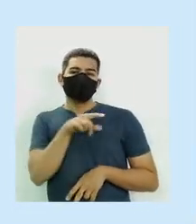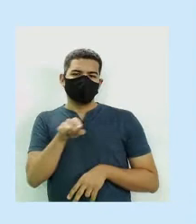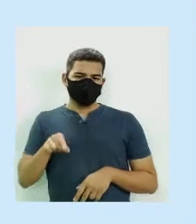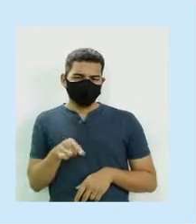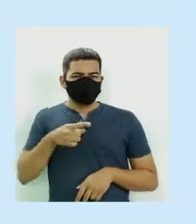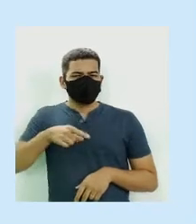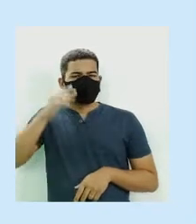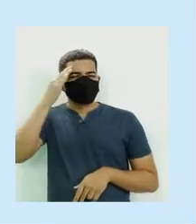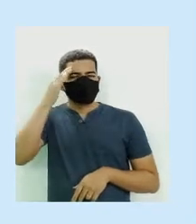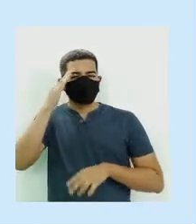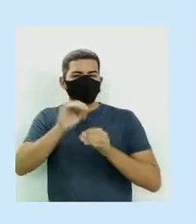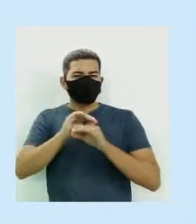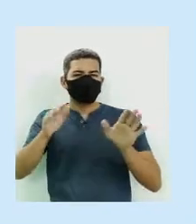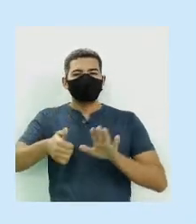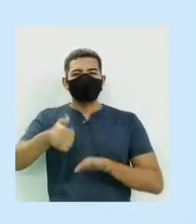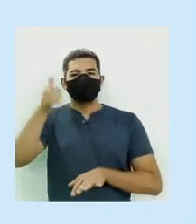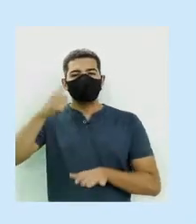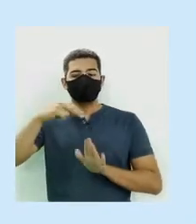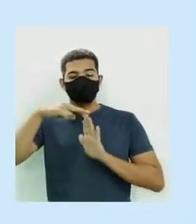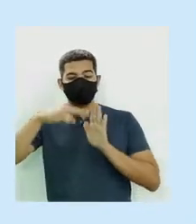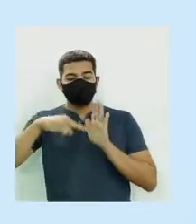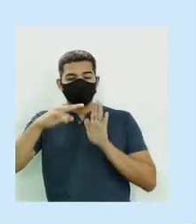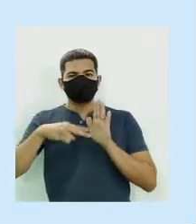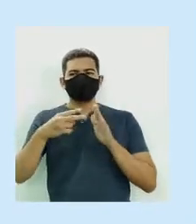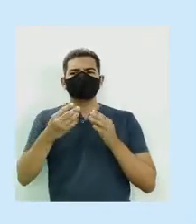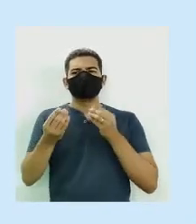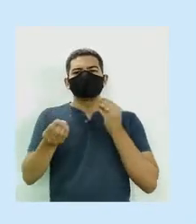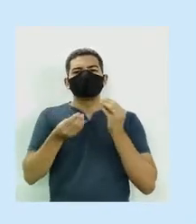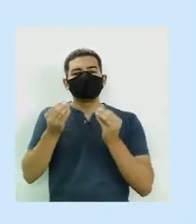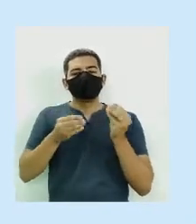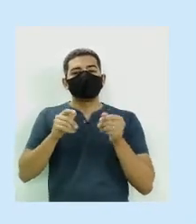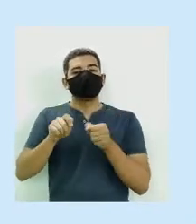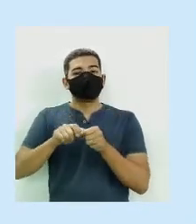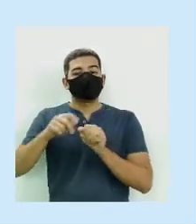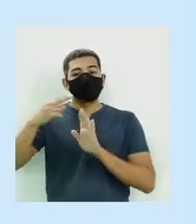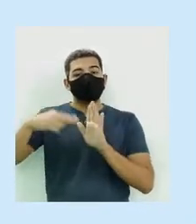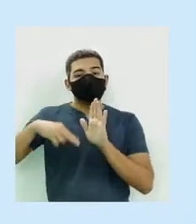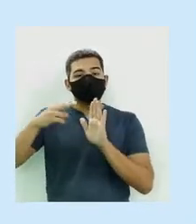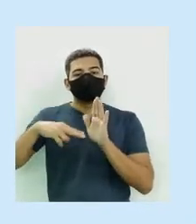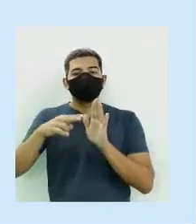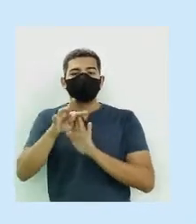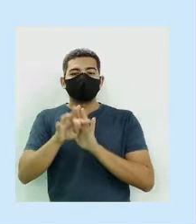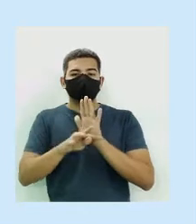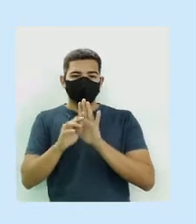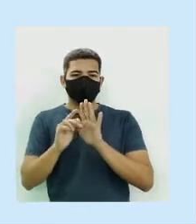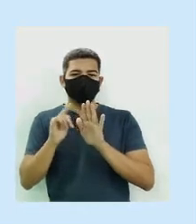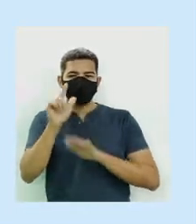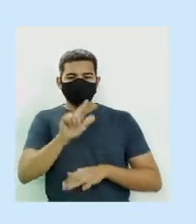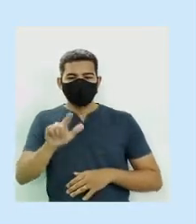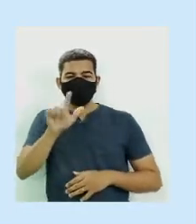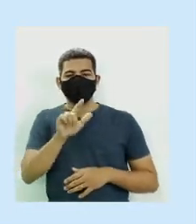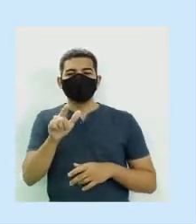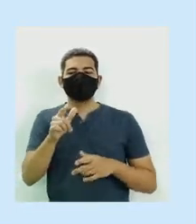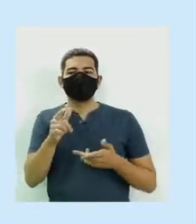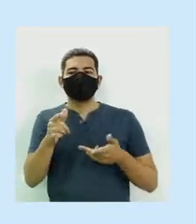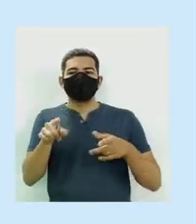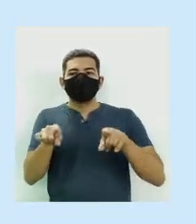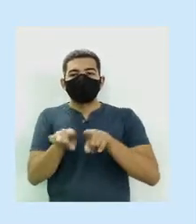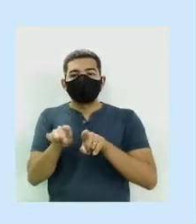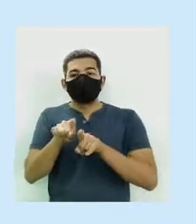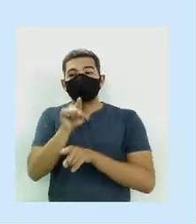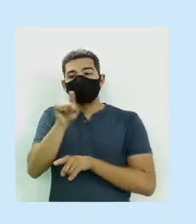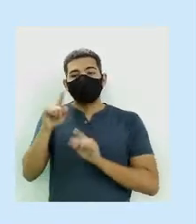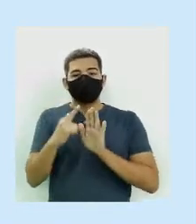possa entender melhor o que é leitura, como é que a gente vai fazer uma leitura de textos literários, principalmente